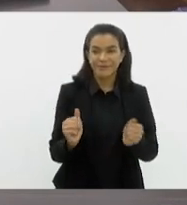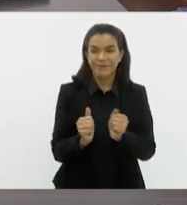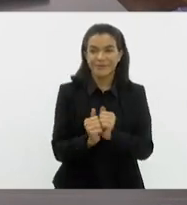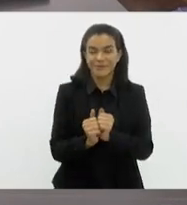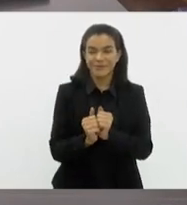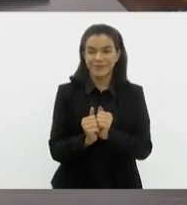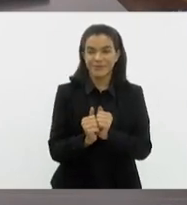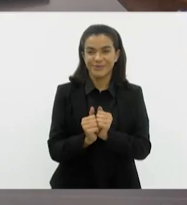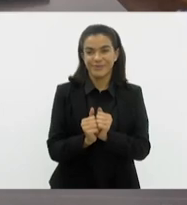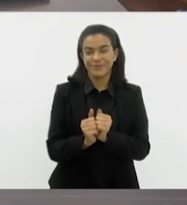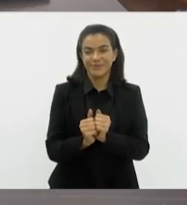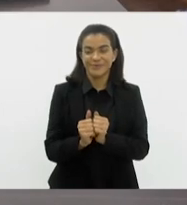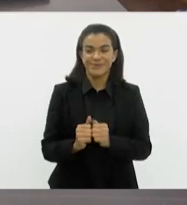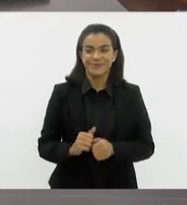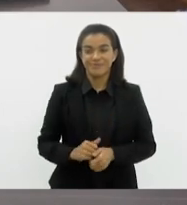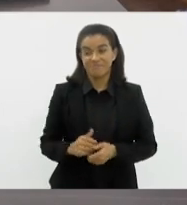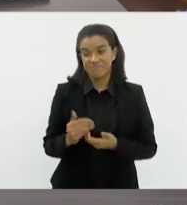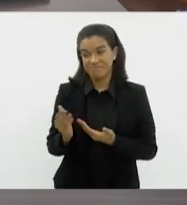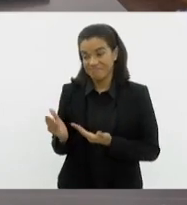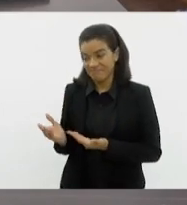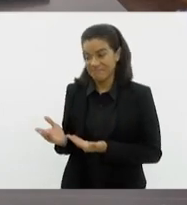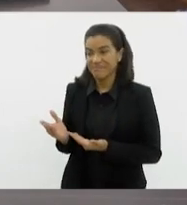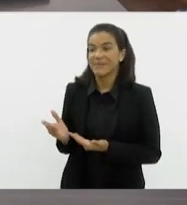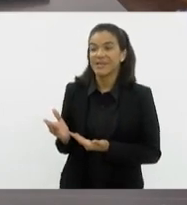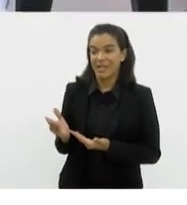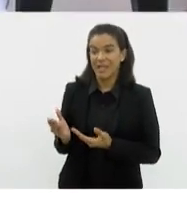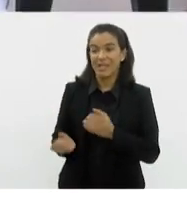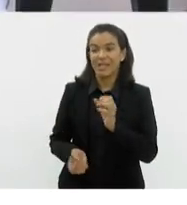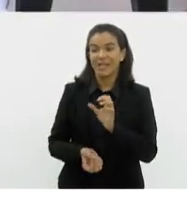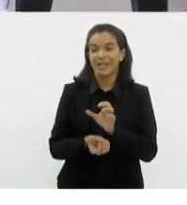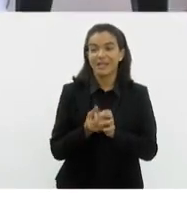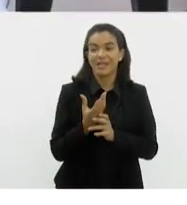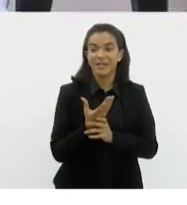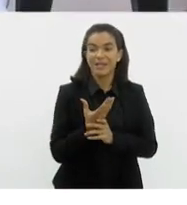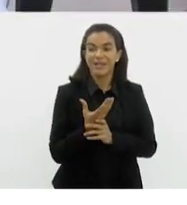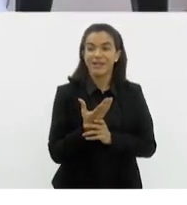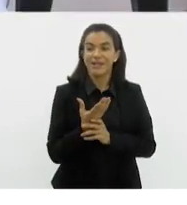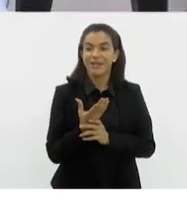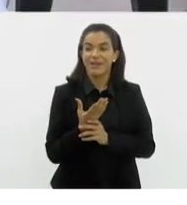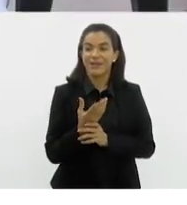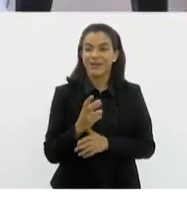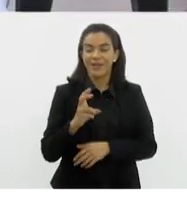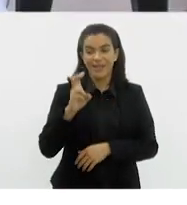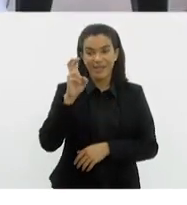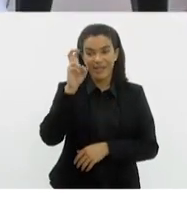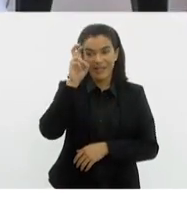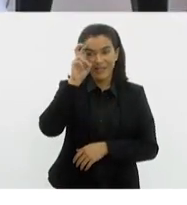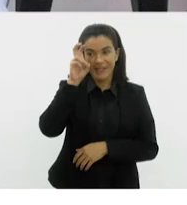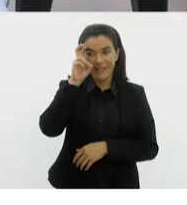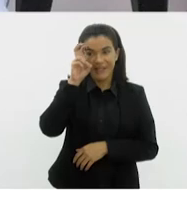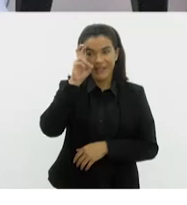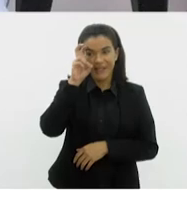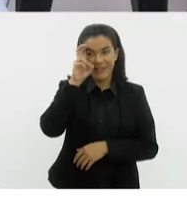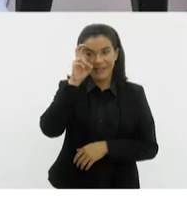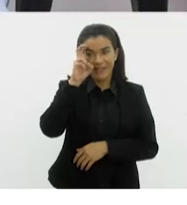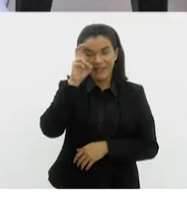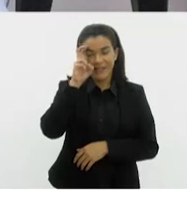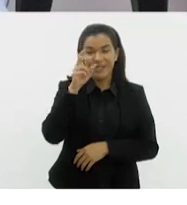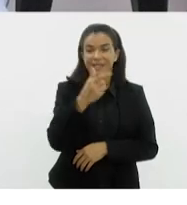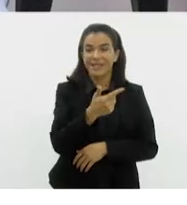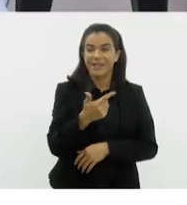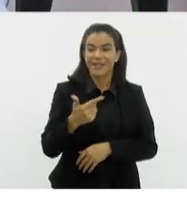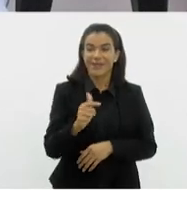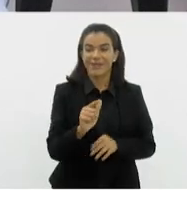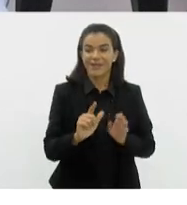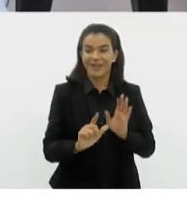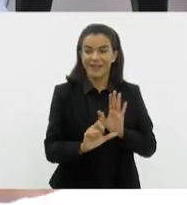pelo deputado Luiz Paulo. Afinal, ele criou aquela famosa festa, quinta-feira, como é que era? Quinta sem lei, era